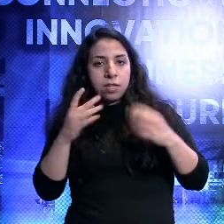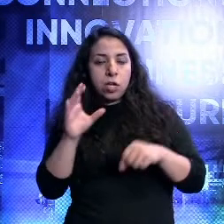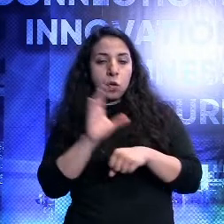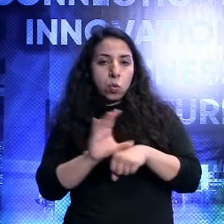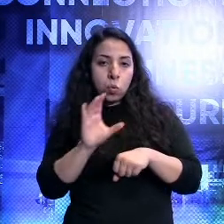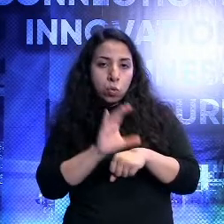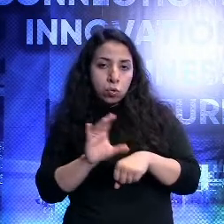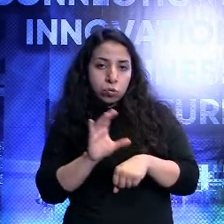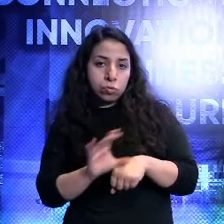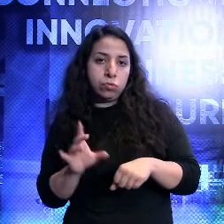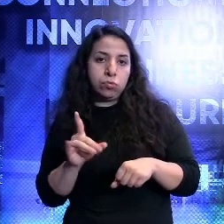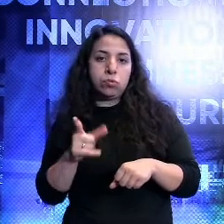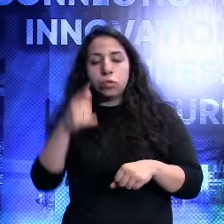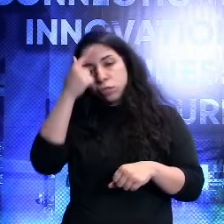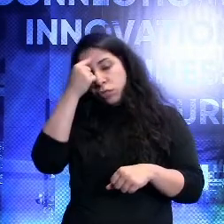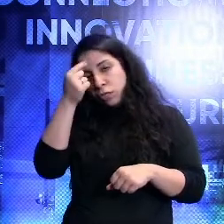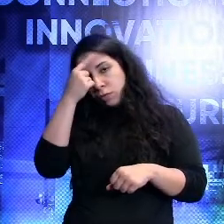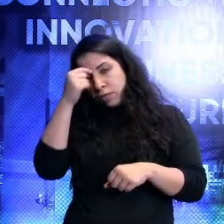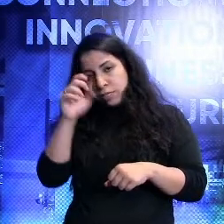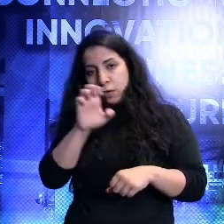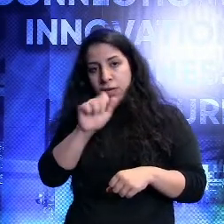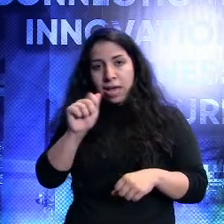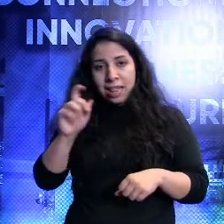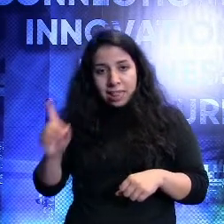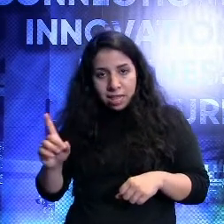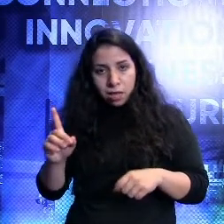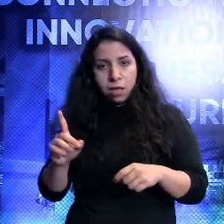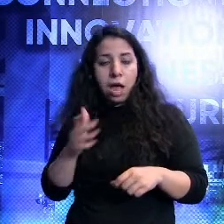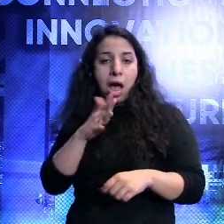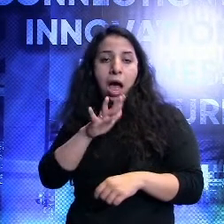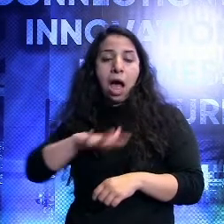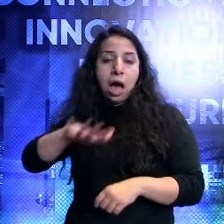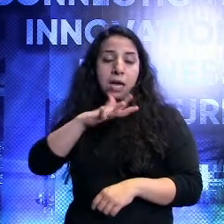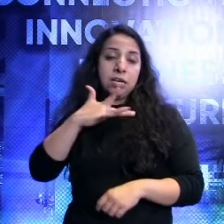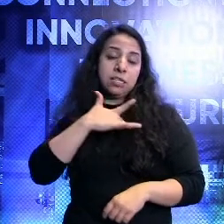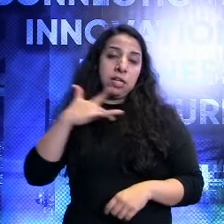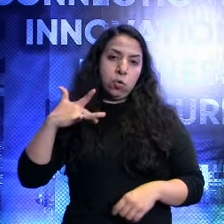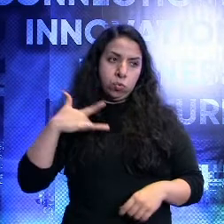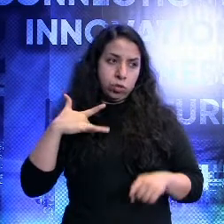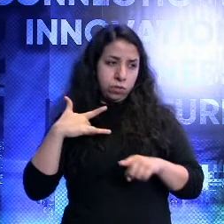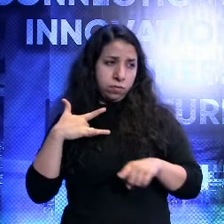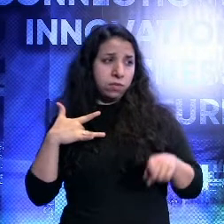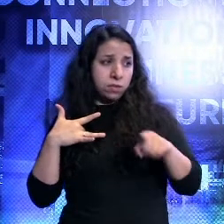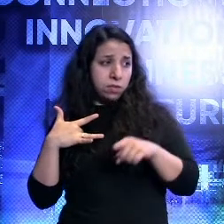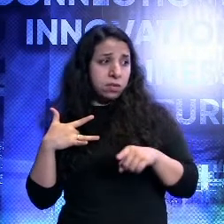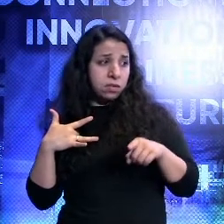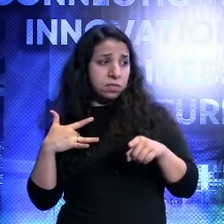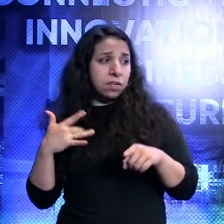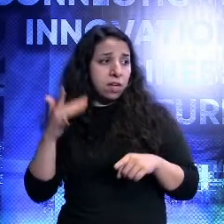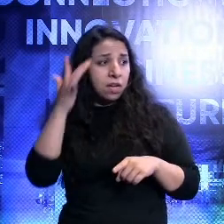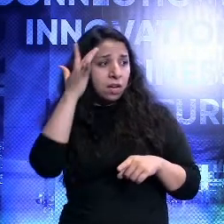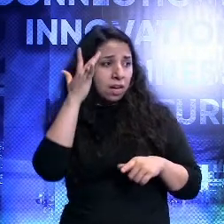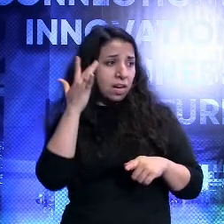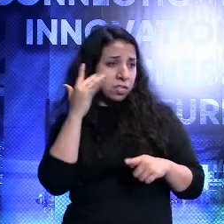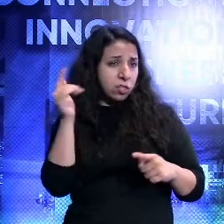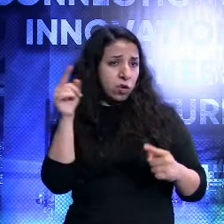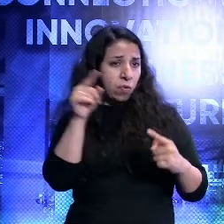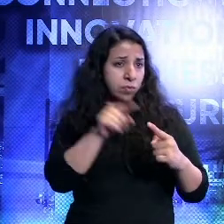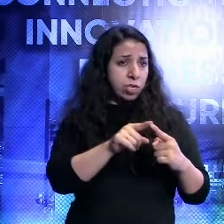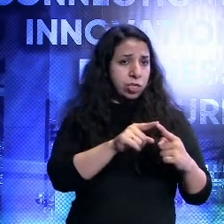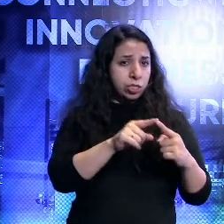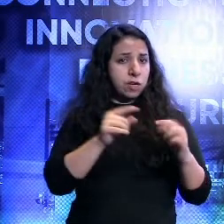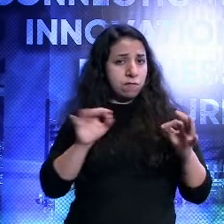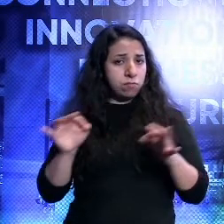de graduação em ensino à distância na área da saúde. É factível isso para vocês? Assim, parece um objetivo